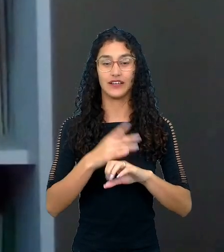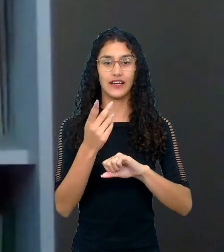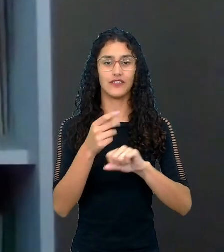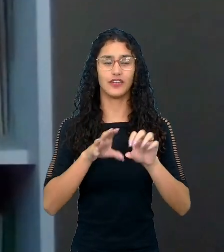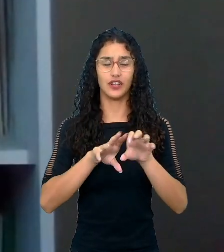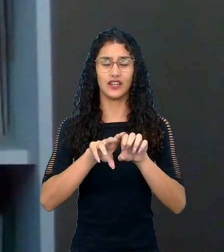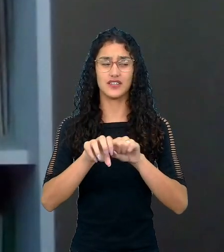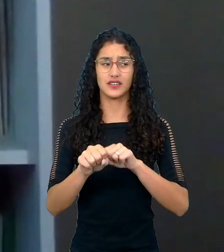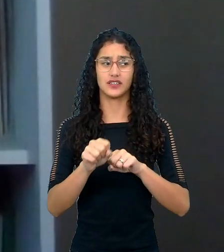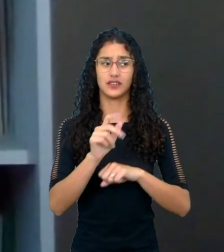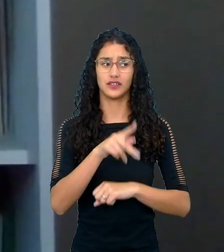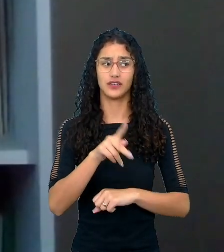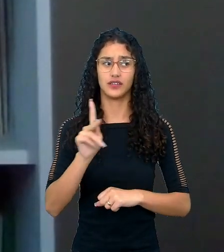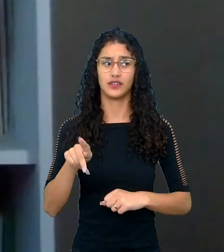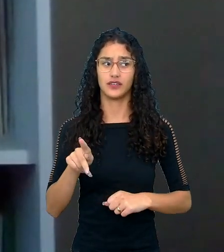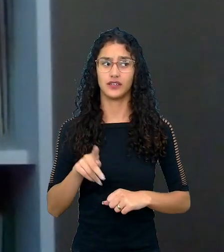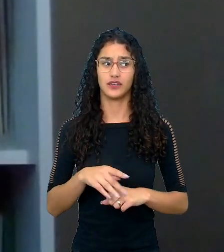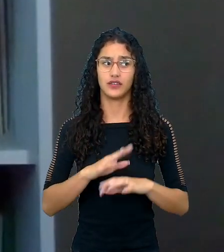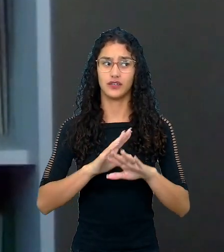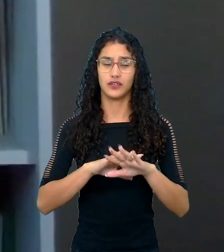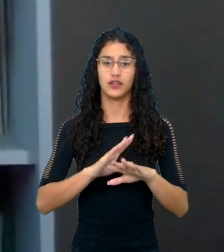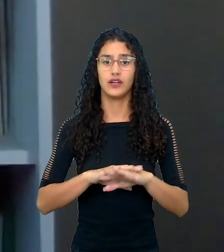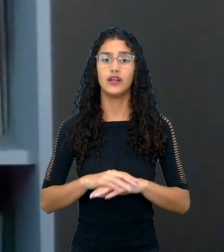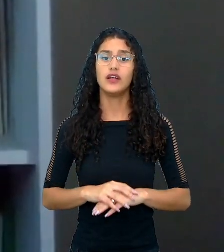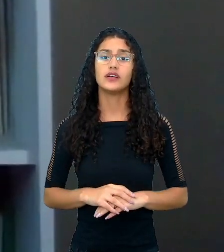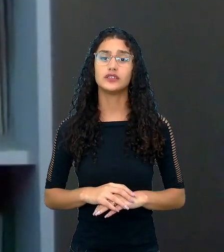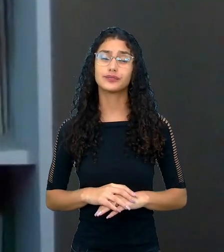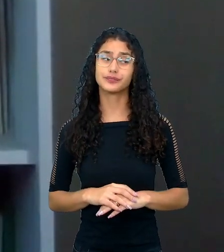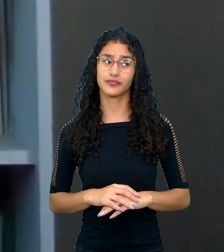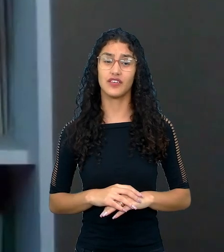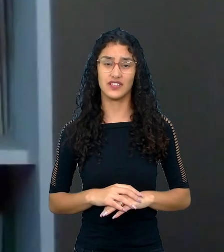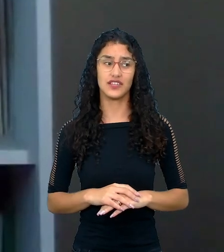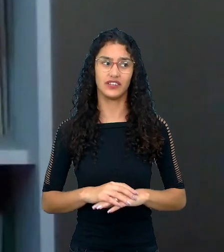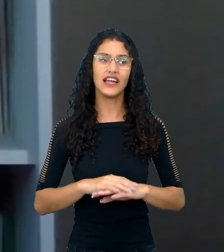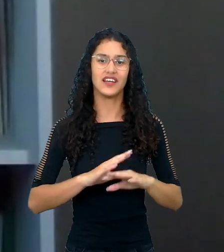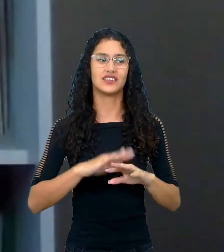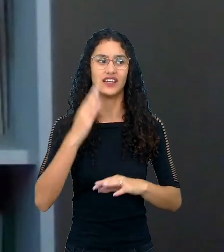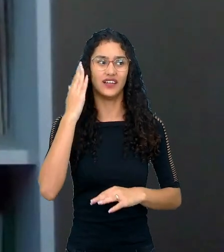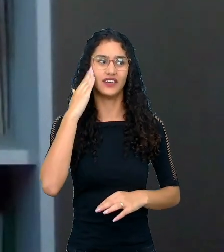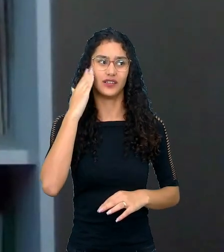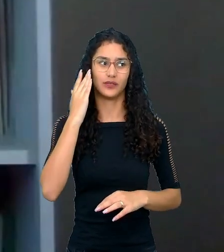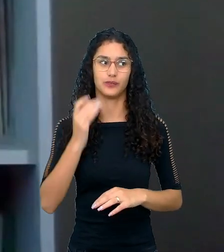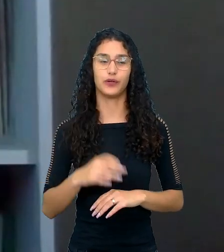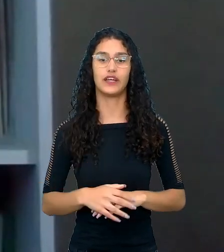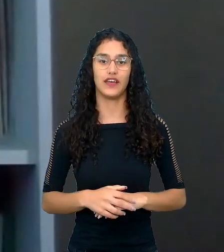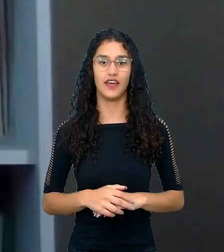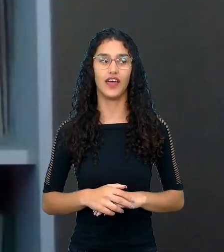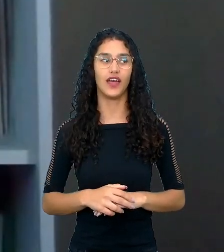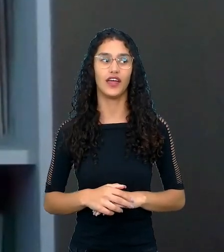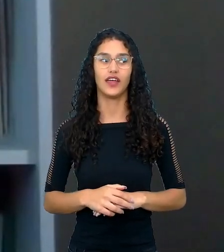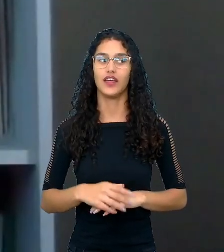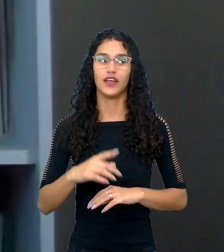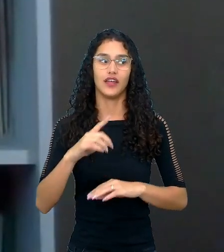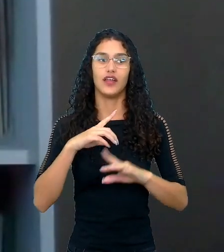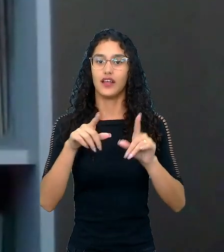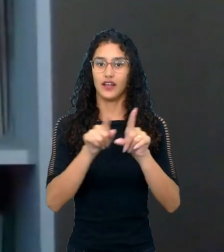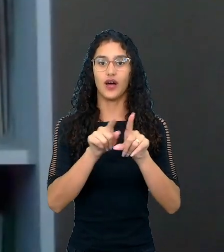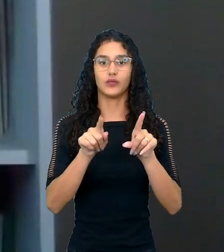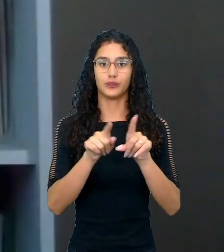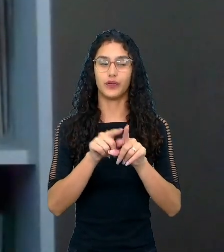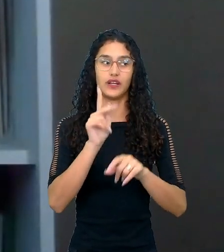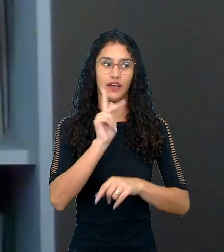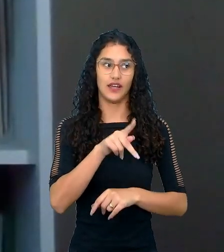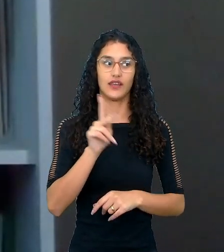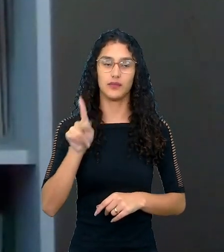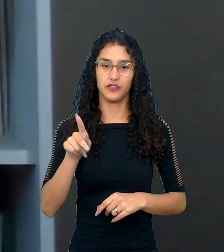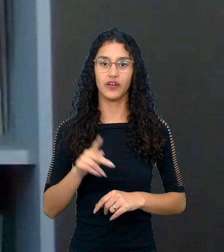de professores, e desde 2003, desde a Teia do Saber, né, eu trabalhei aqui com formação de professores